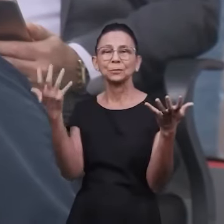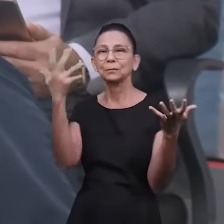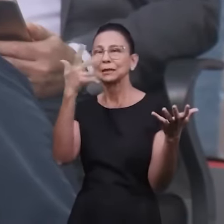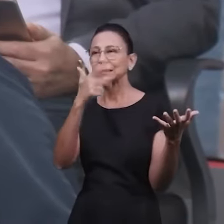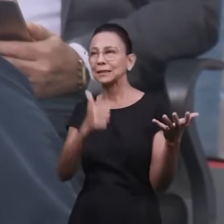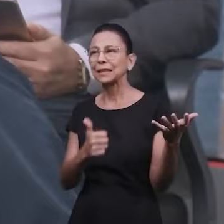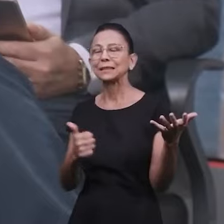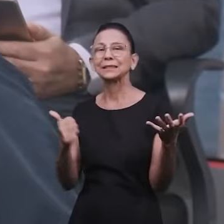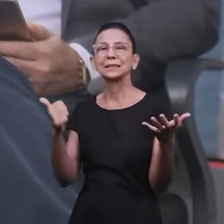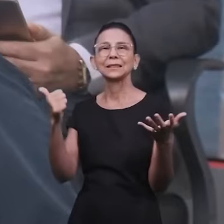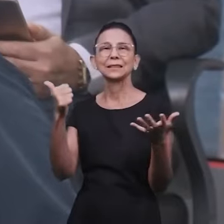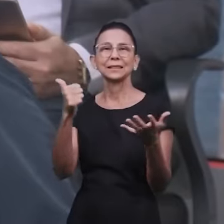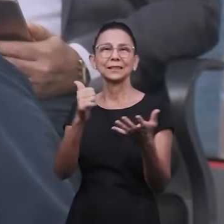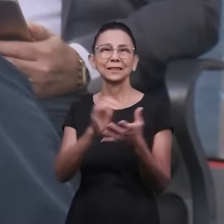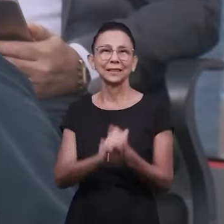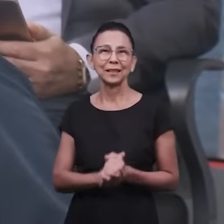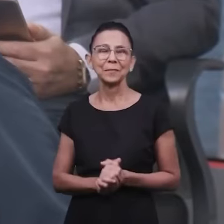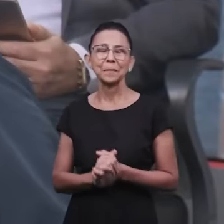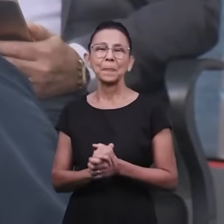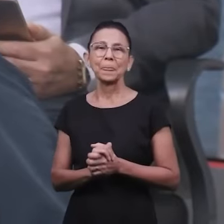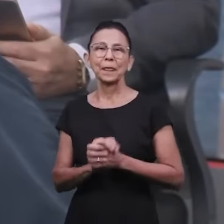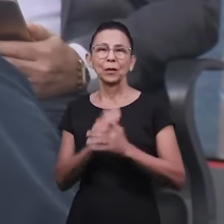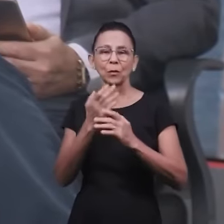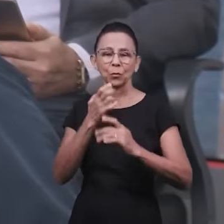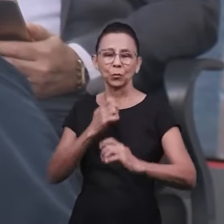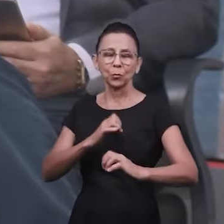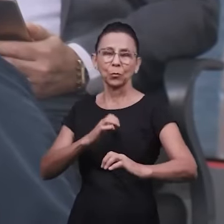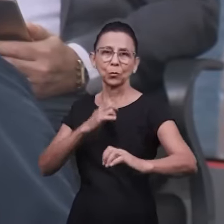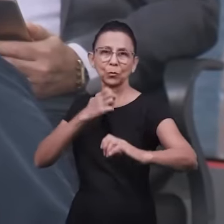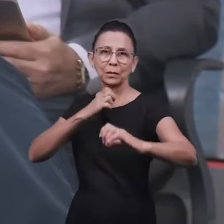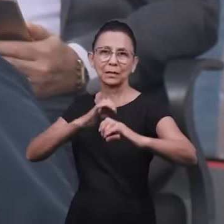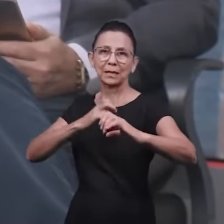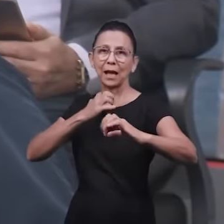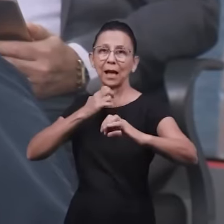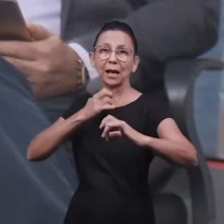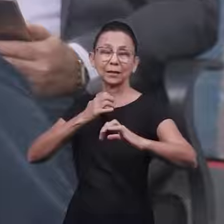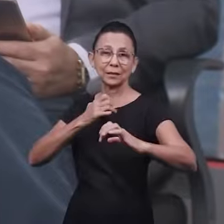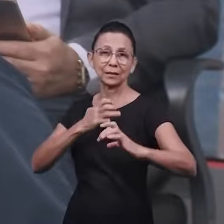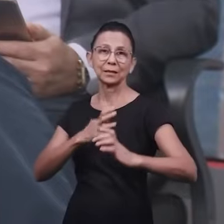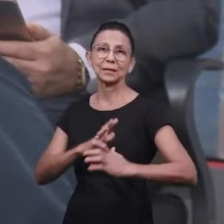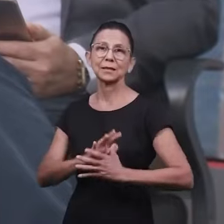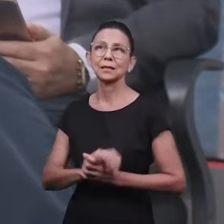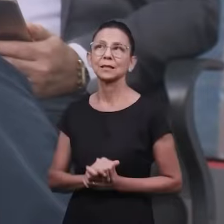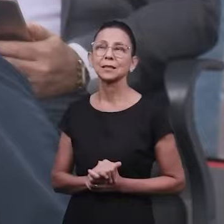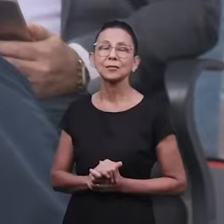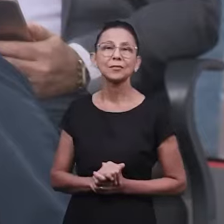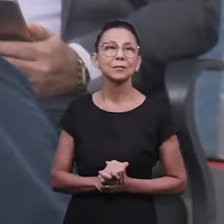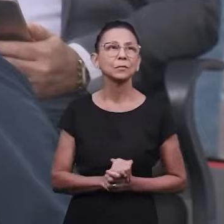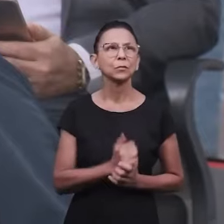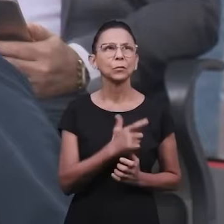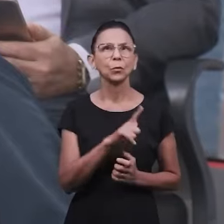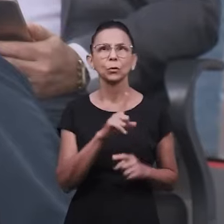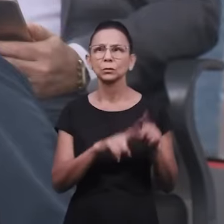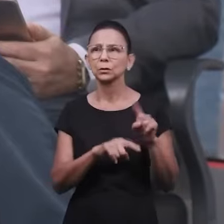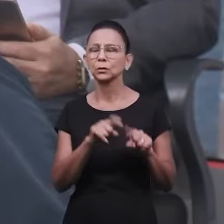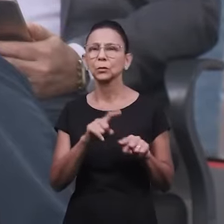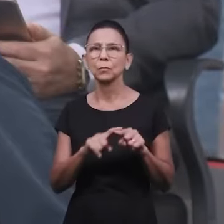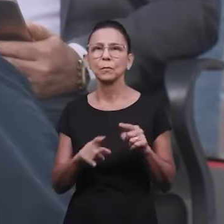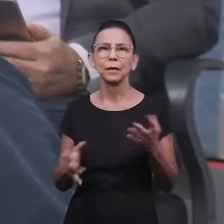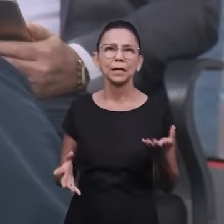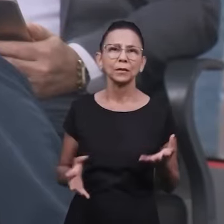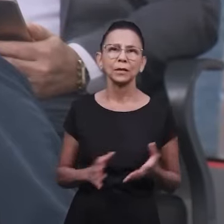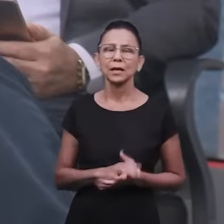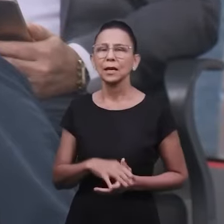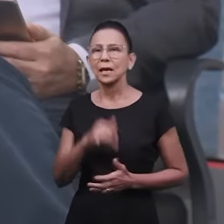um violino, uma voz bonita. A música é essa musa. Mas se não tiver chamado, aí a pessoa empolga.